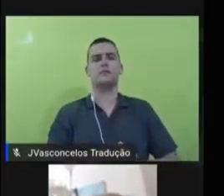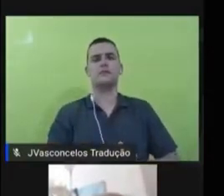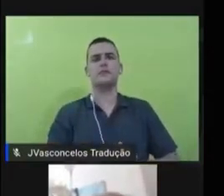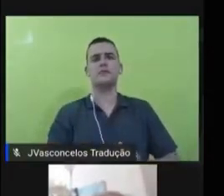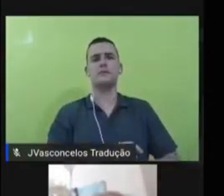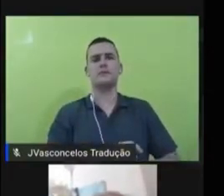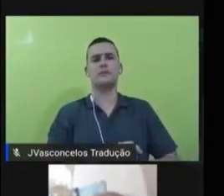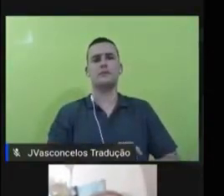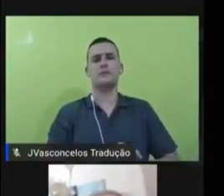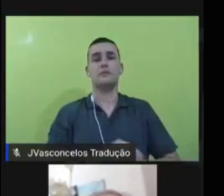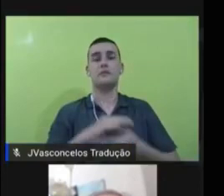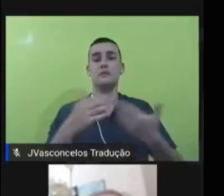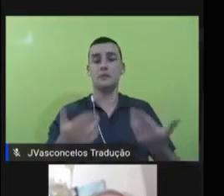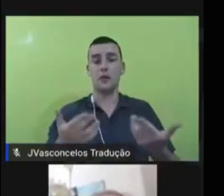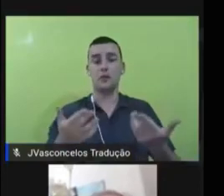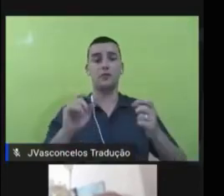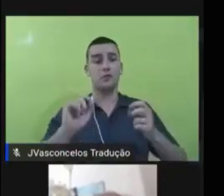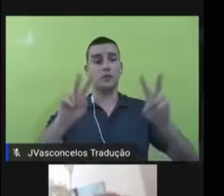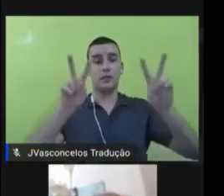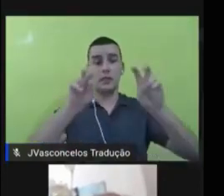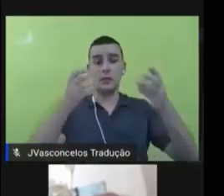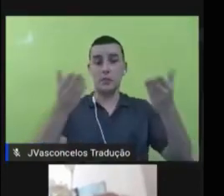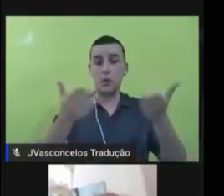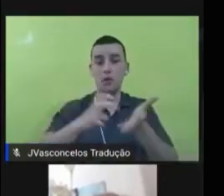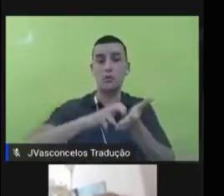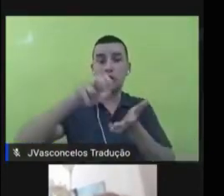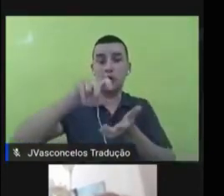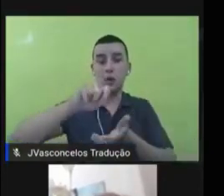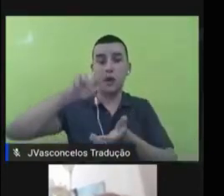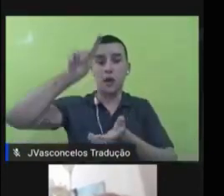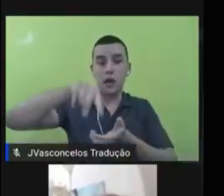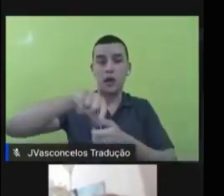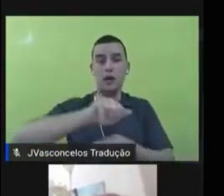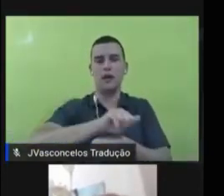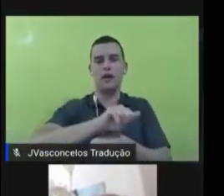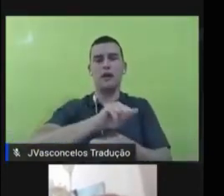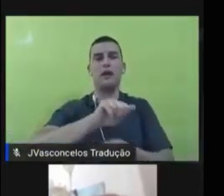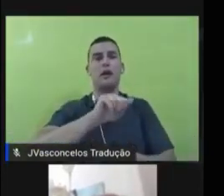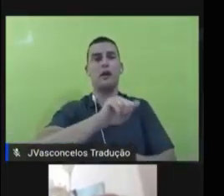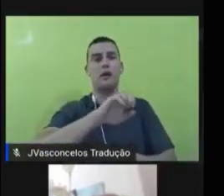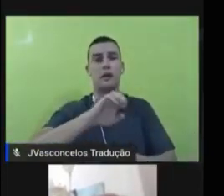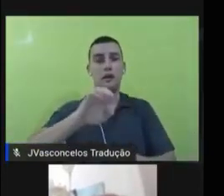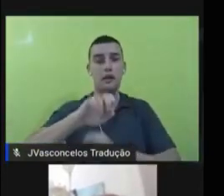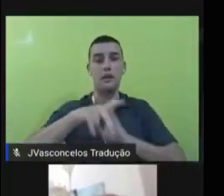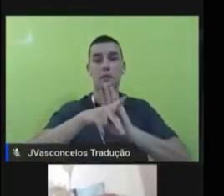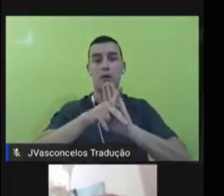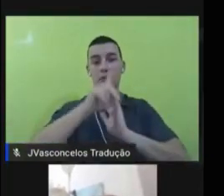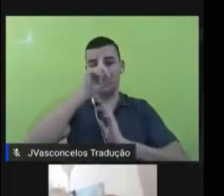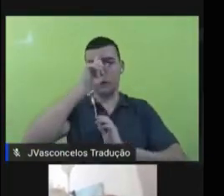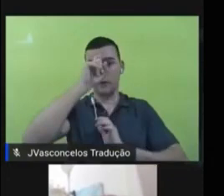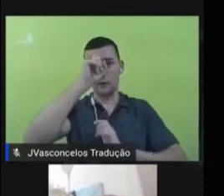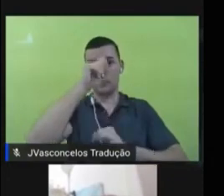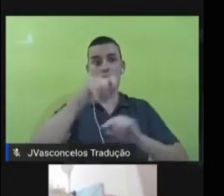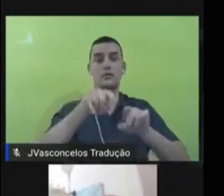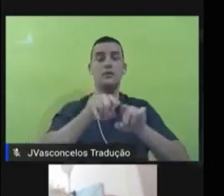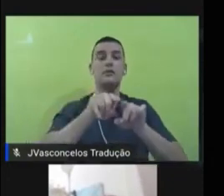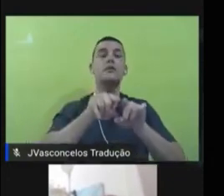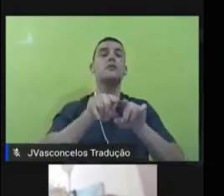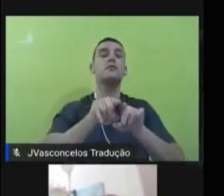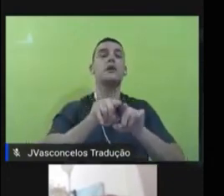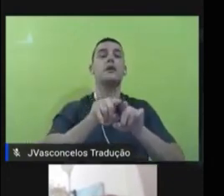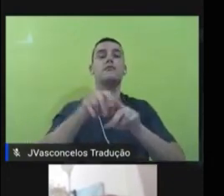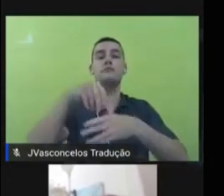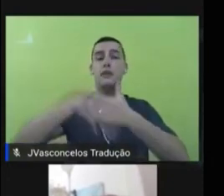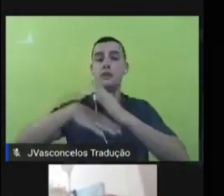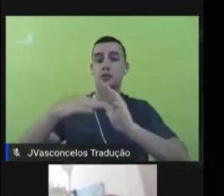Bom, o tema dessa manhã é atendimento educacional, hospitalar e domiciliar.